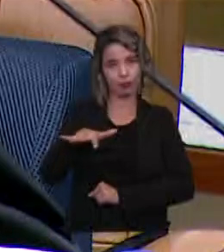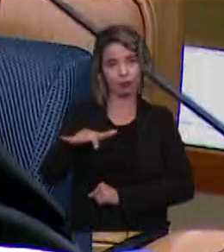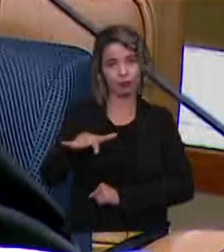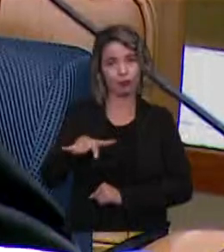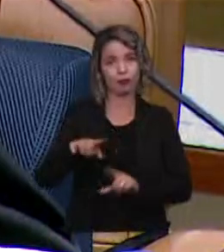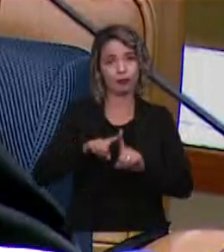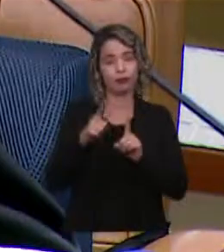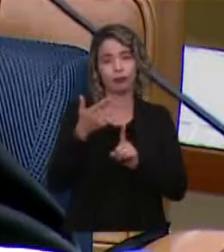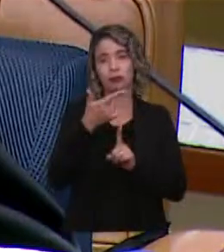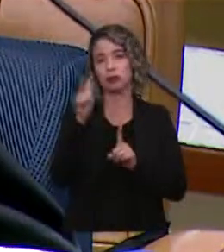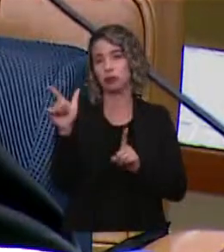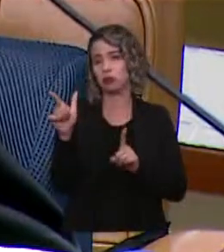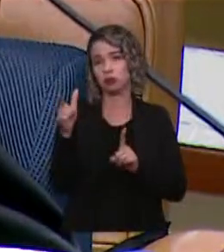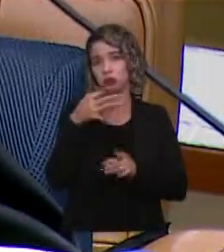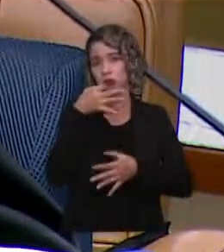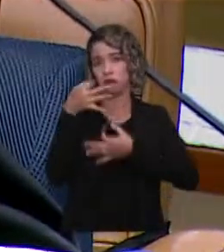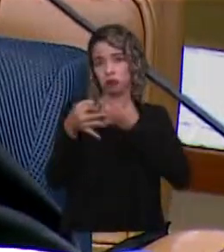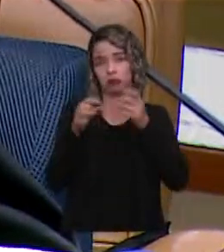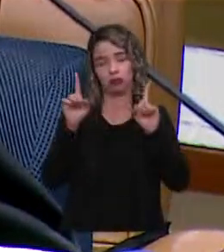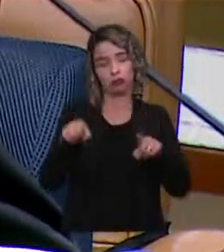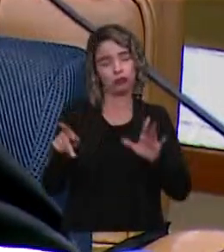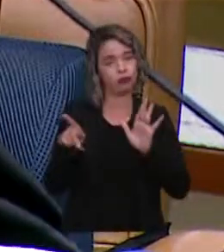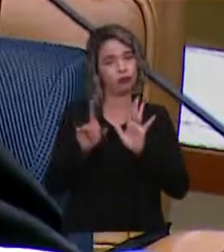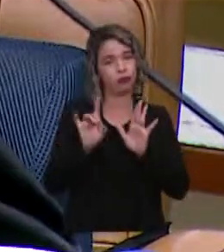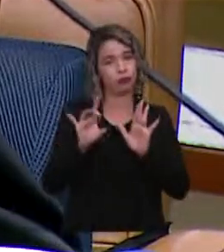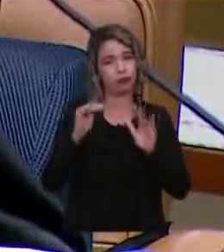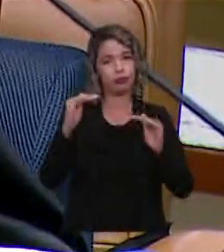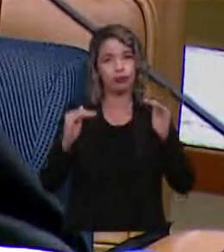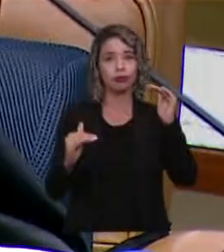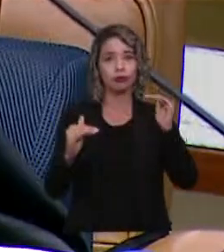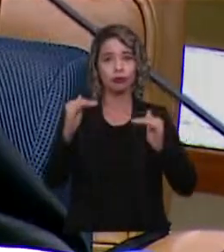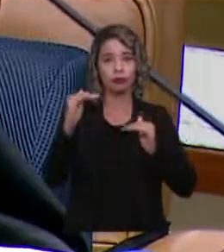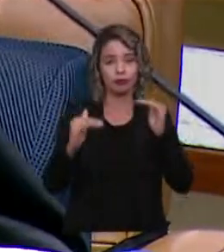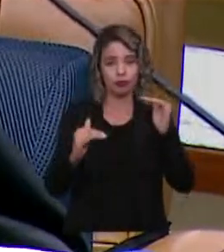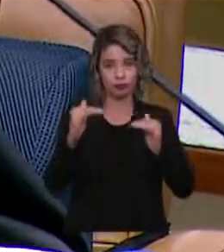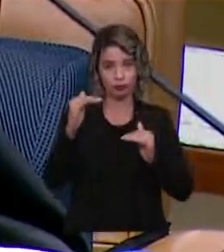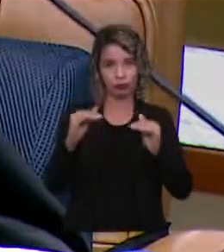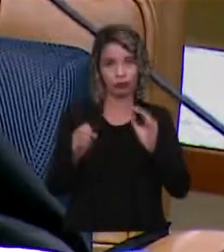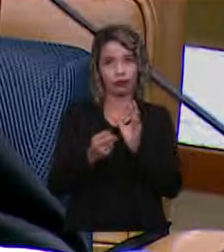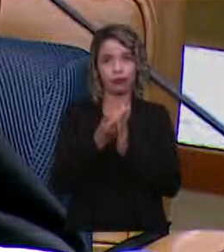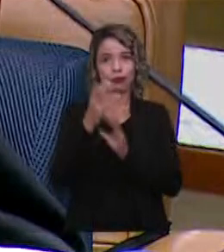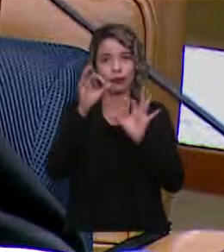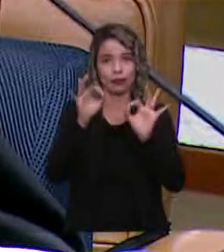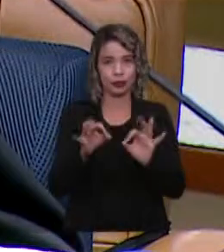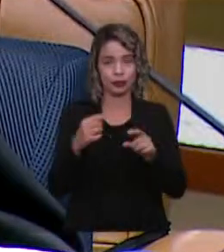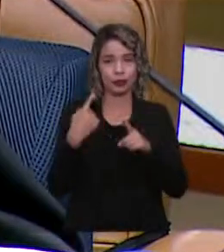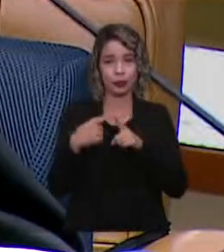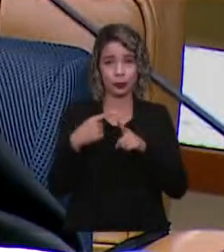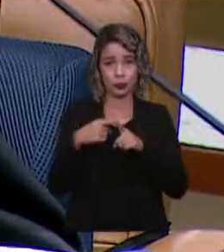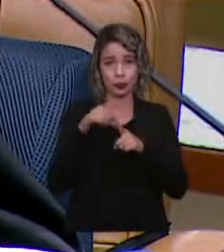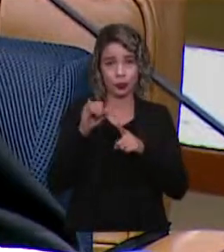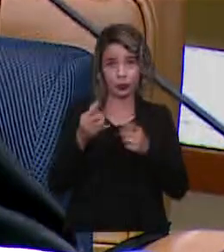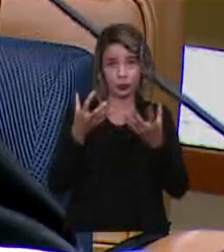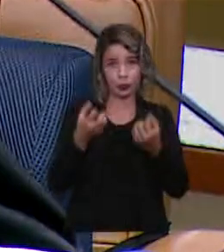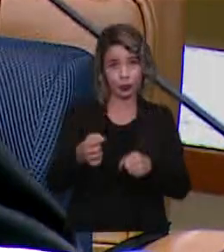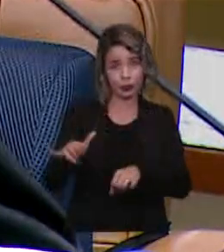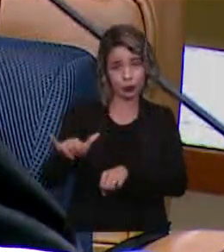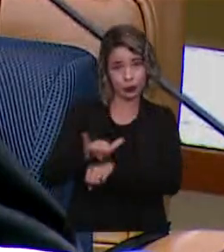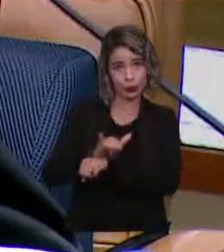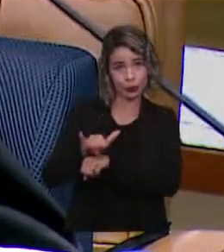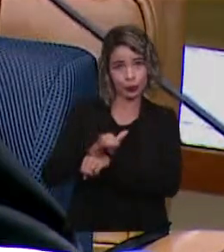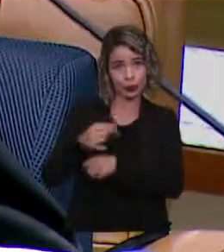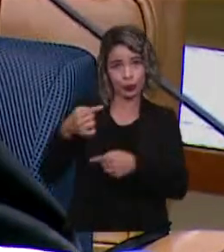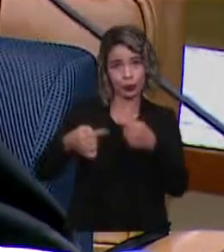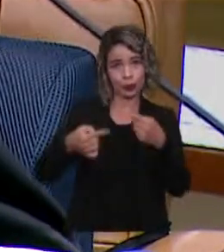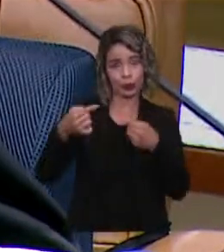que se projetam para a ambiência da dosimetria, porque se reconhecermos, por exemplo, que há lavagem, o debate